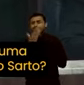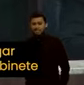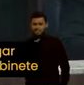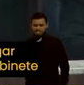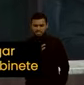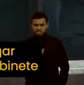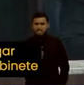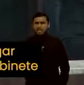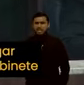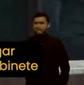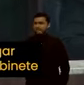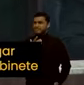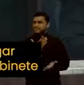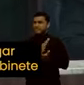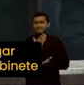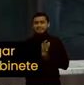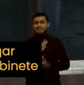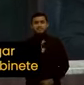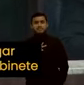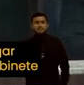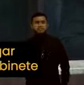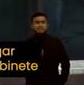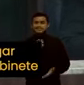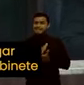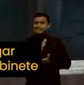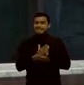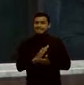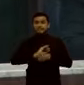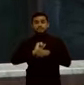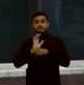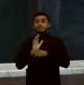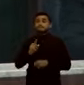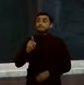prefeito Sarto? Fica a pergunta que vai chegar na prefeitura através do meu gabinete. Muito obrigada.